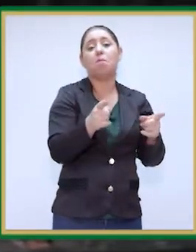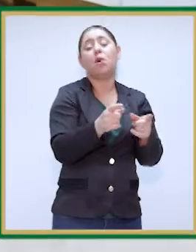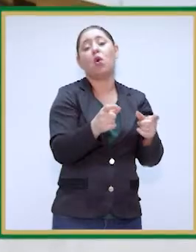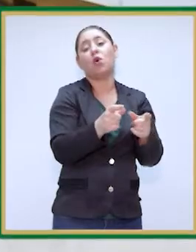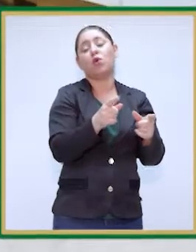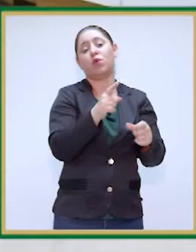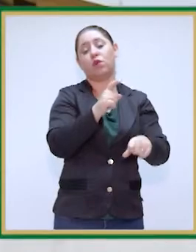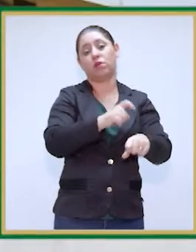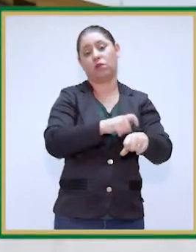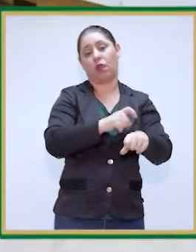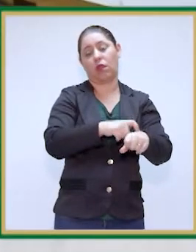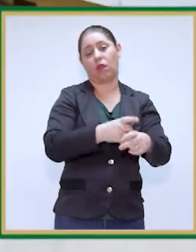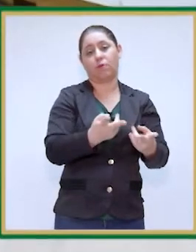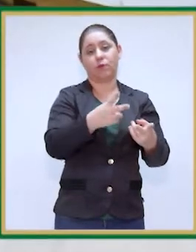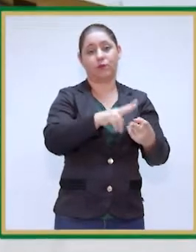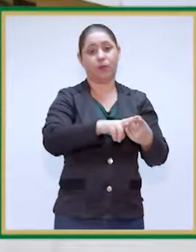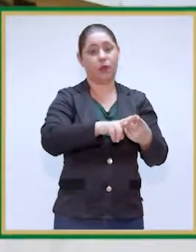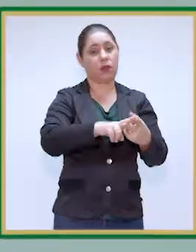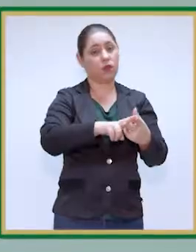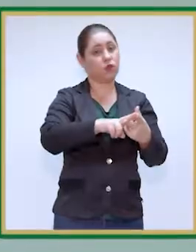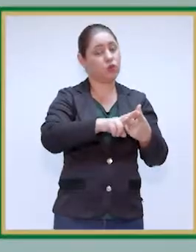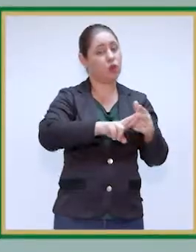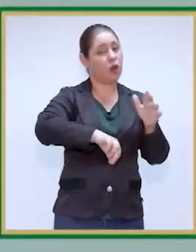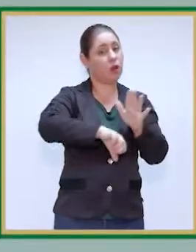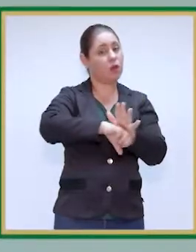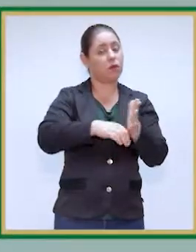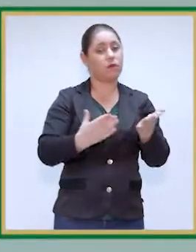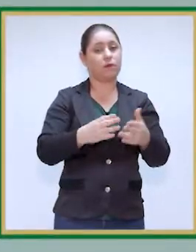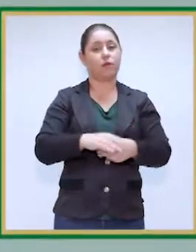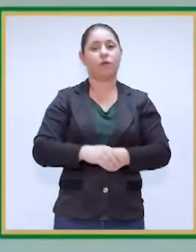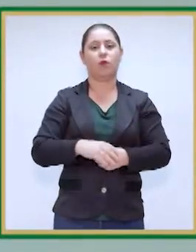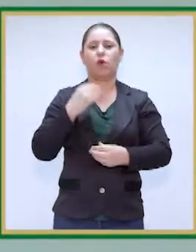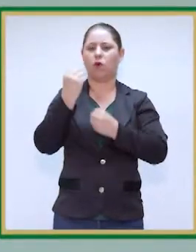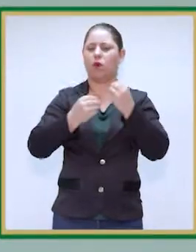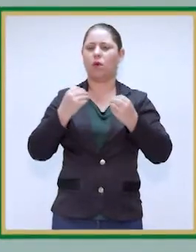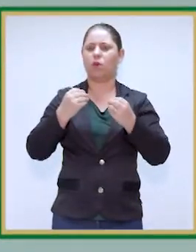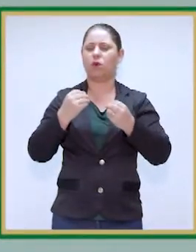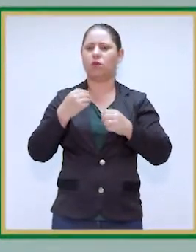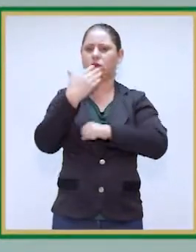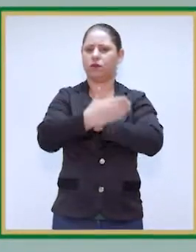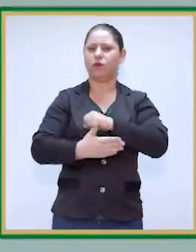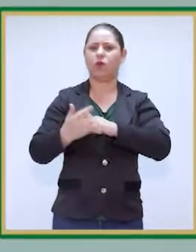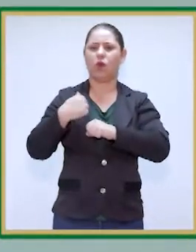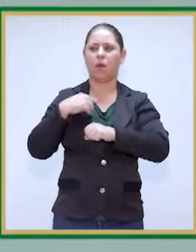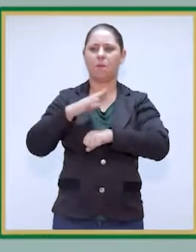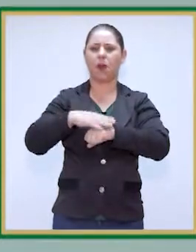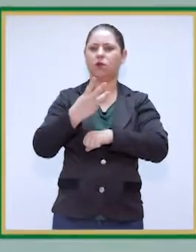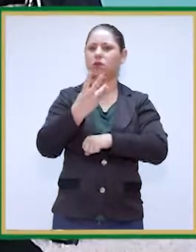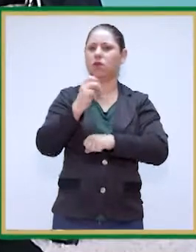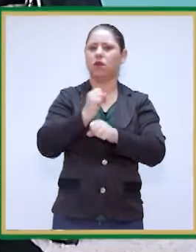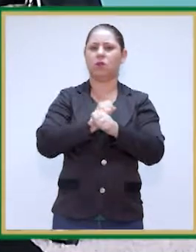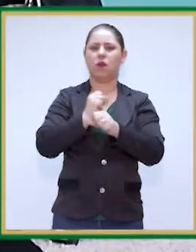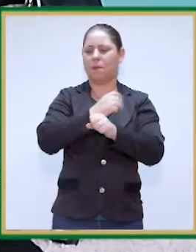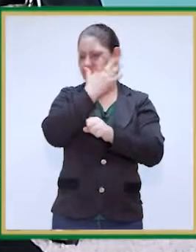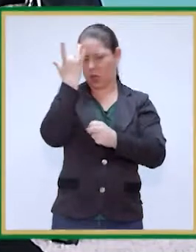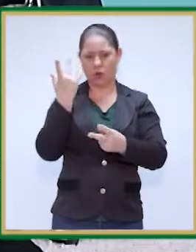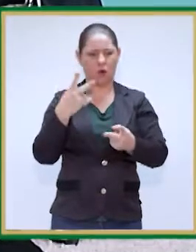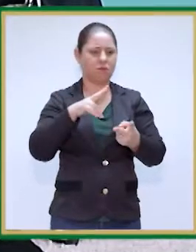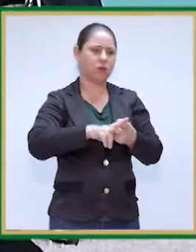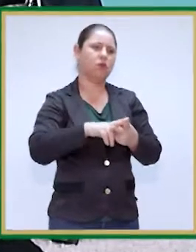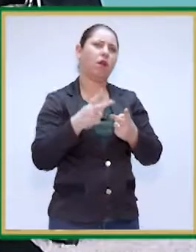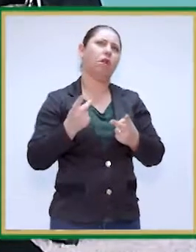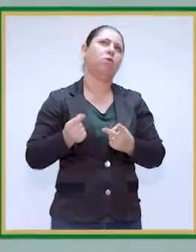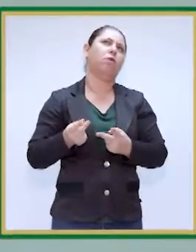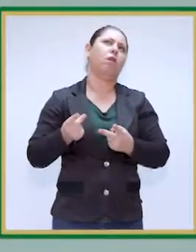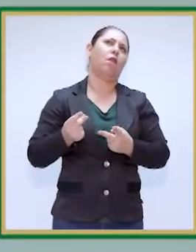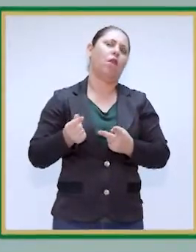tempo dentro do cárcere indevidamente. Eu, como defensor, já identifiquei caso de mais de 3 anos da pessoa presa